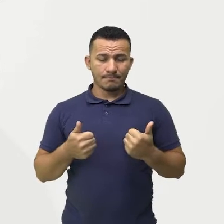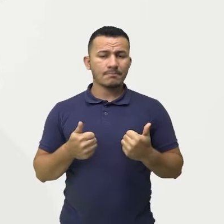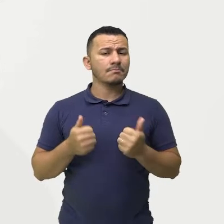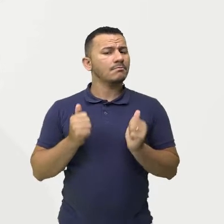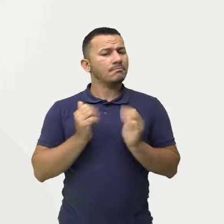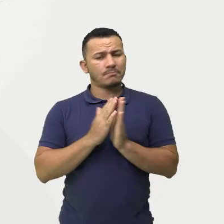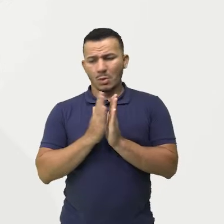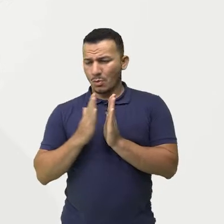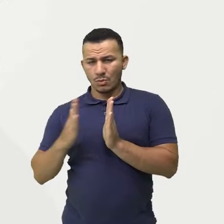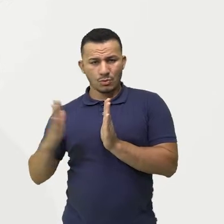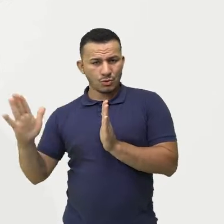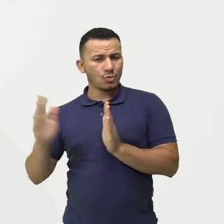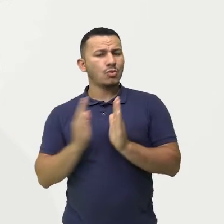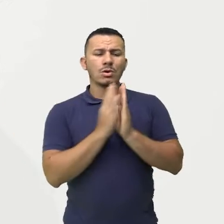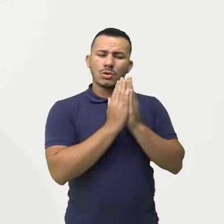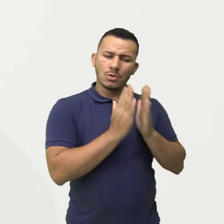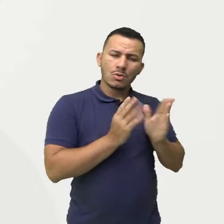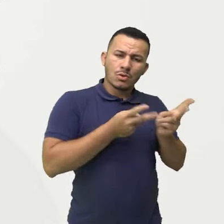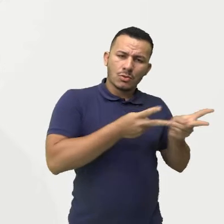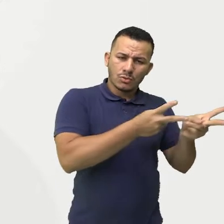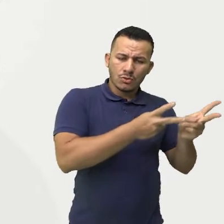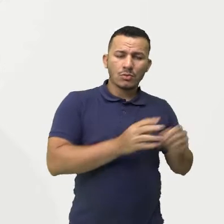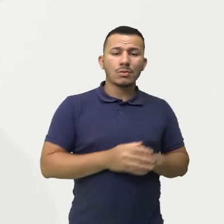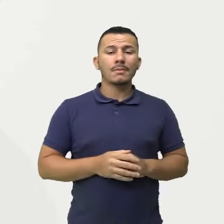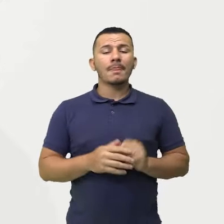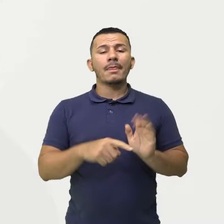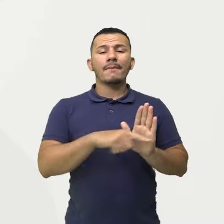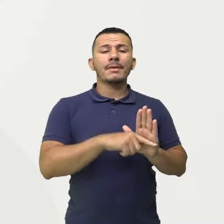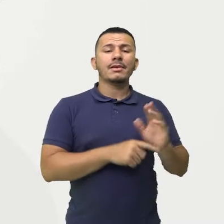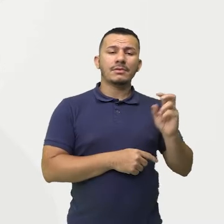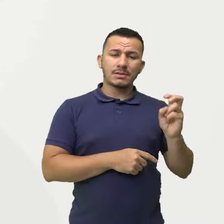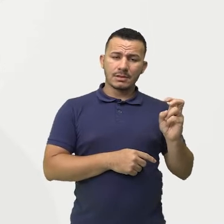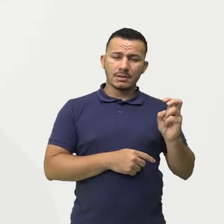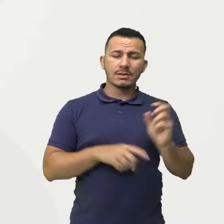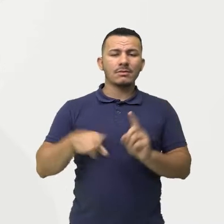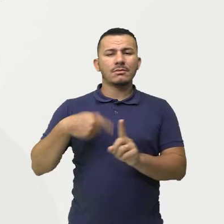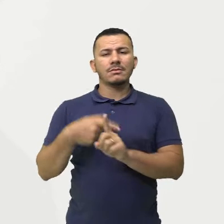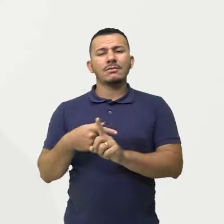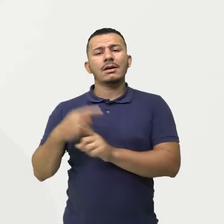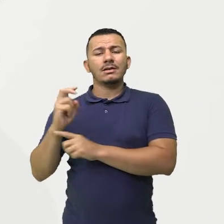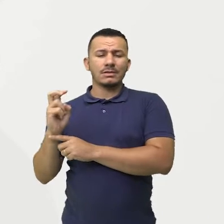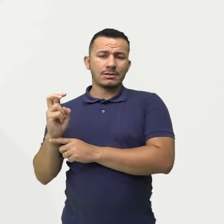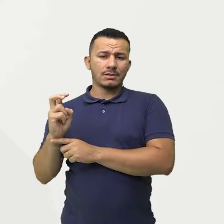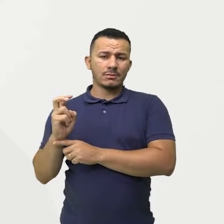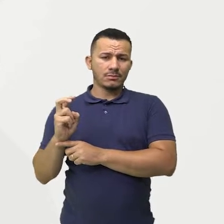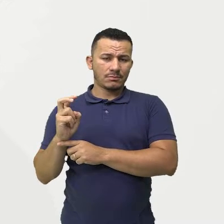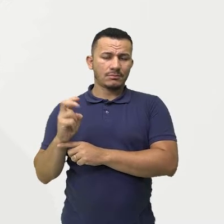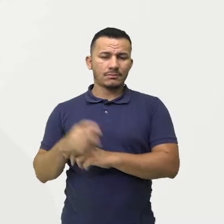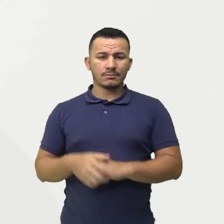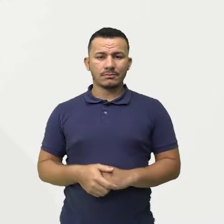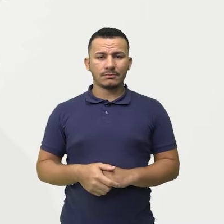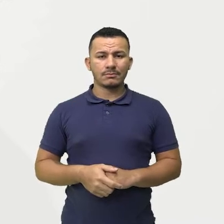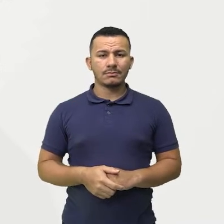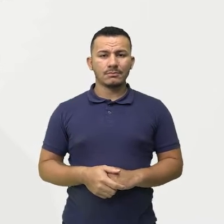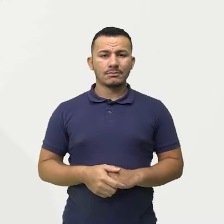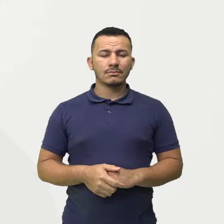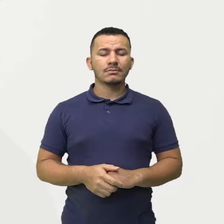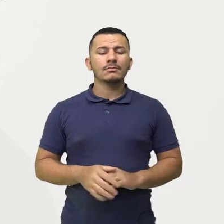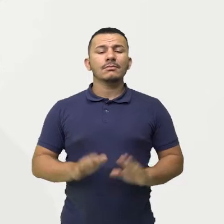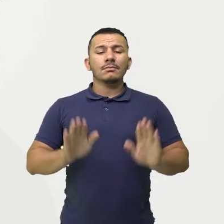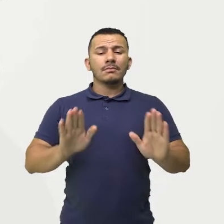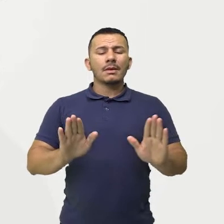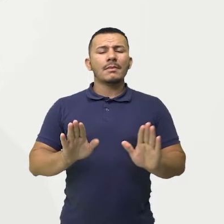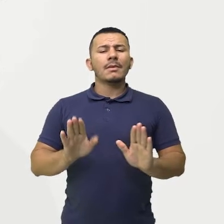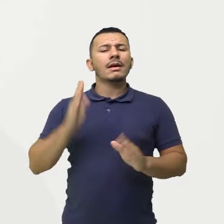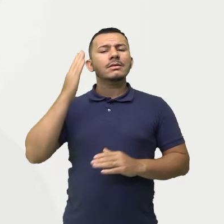E assim sucessivamente. Eu vou ter menos 5, eu vou ter mais 5. Beleza? Mas o que